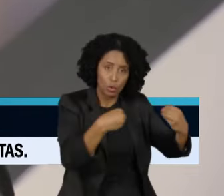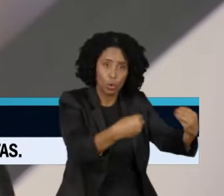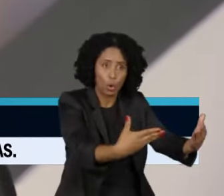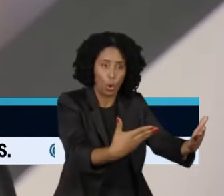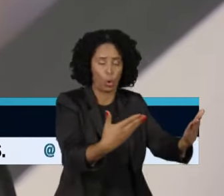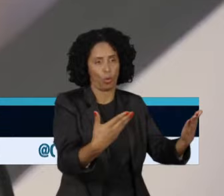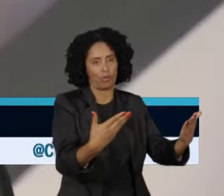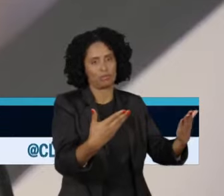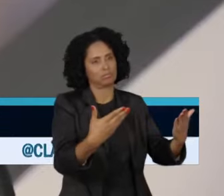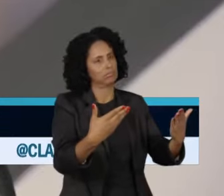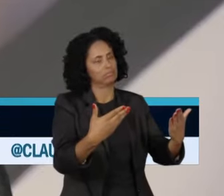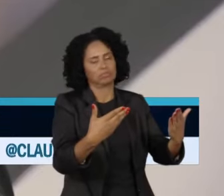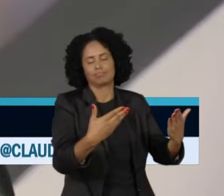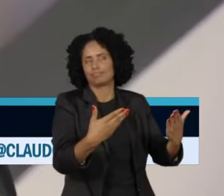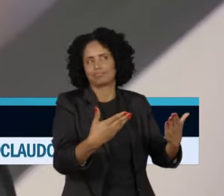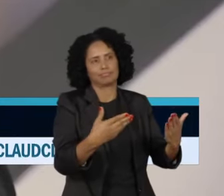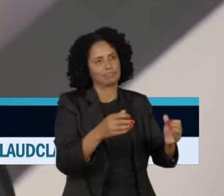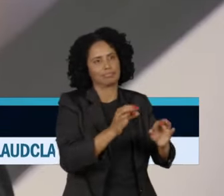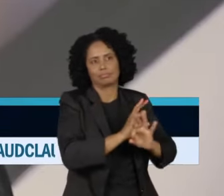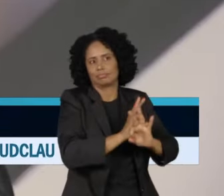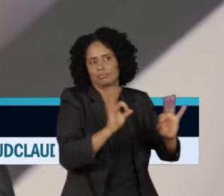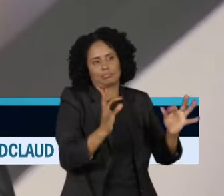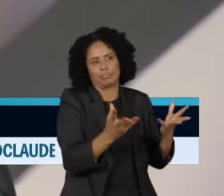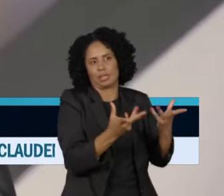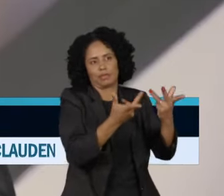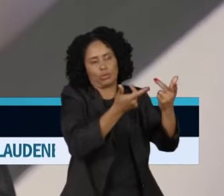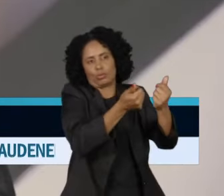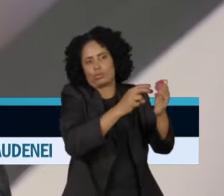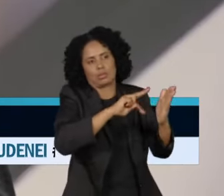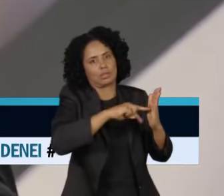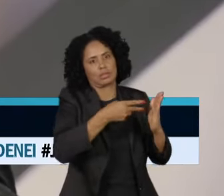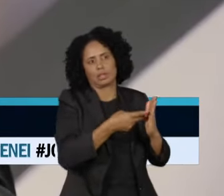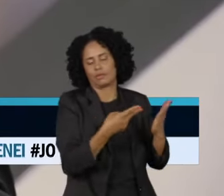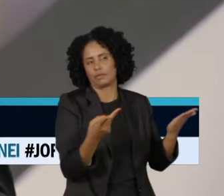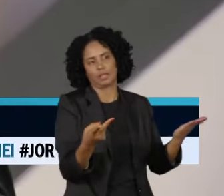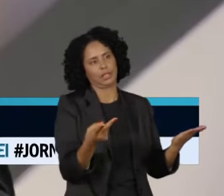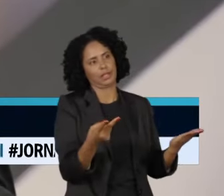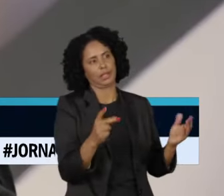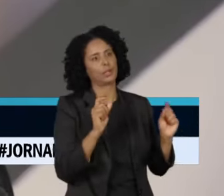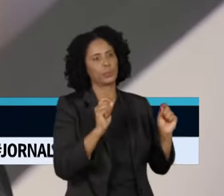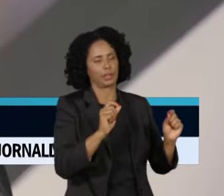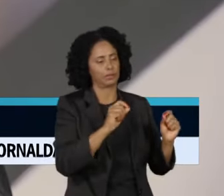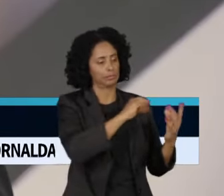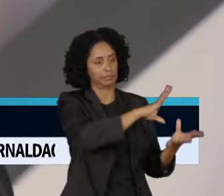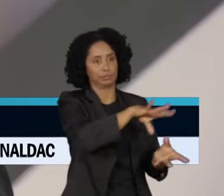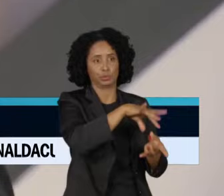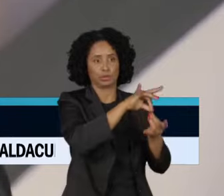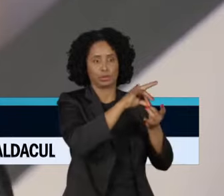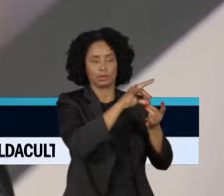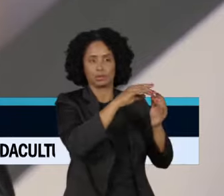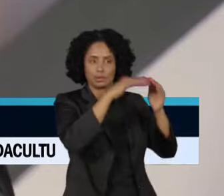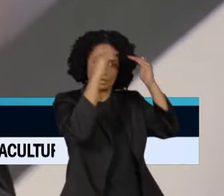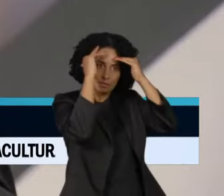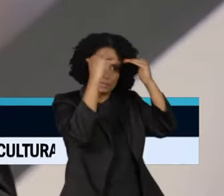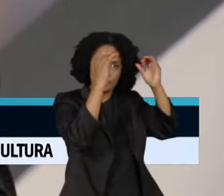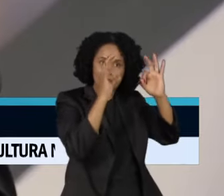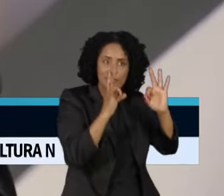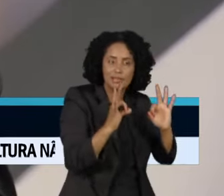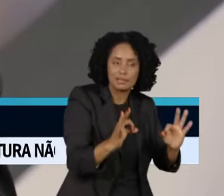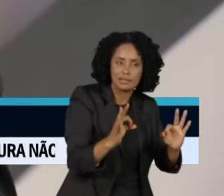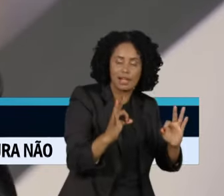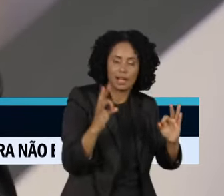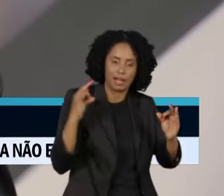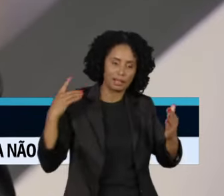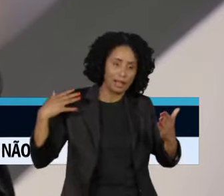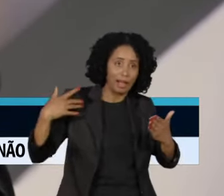um gesto que repercutiria imediatamente em determinadas situações que existem hoje, que ainda estão sendo mantidas e serão mantidas até a